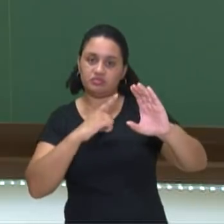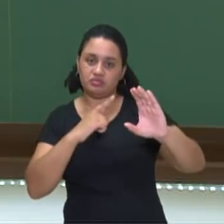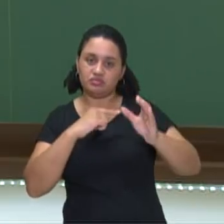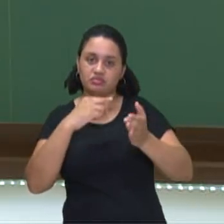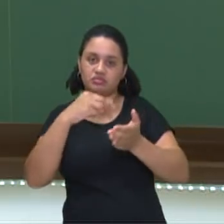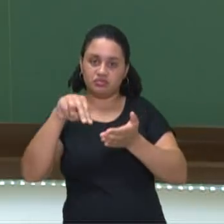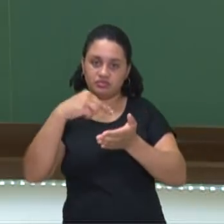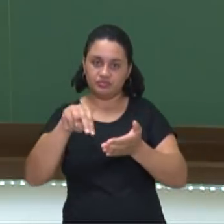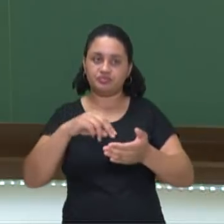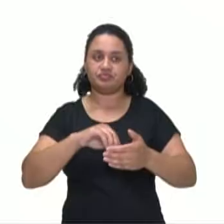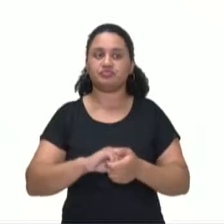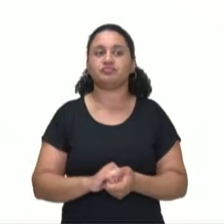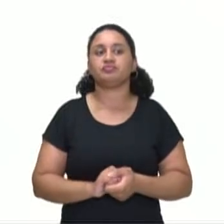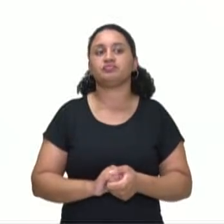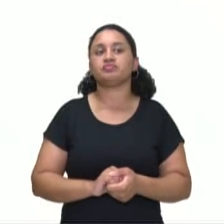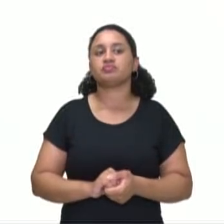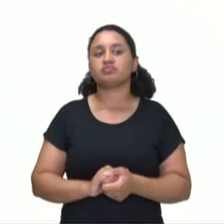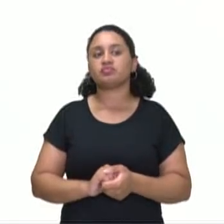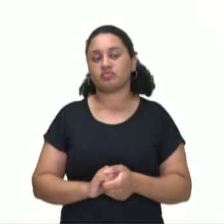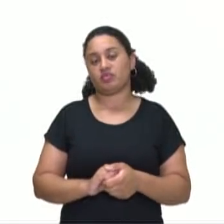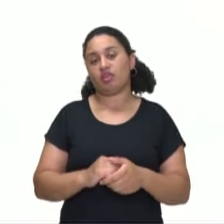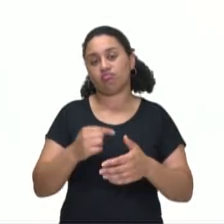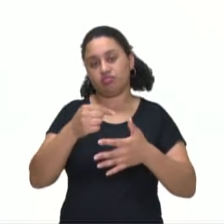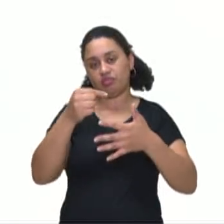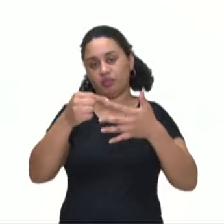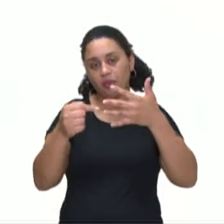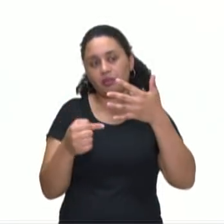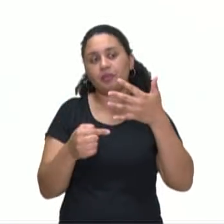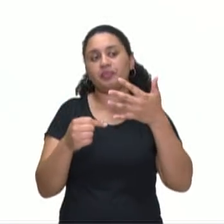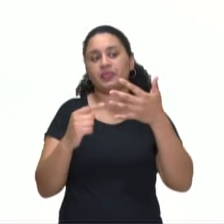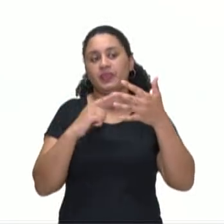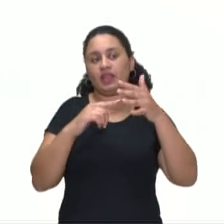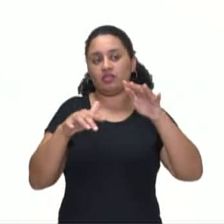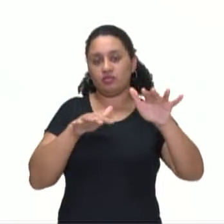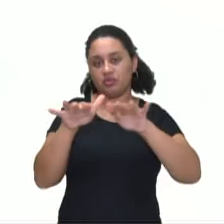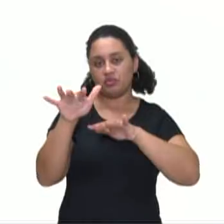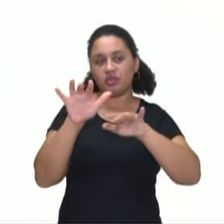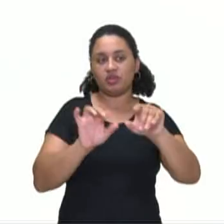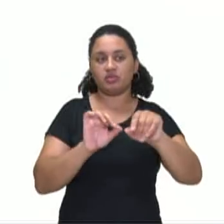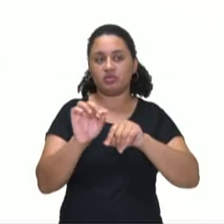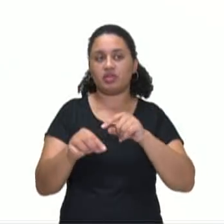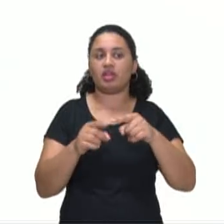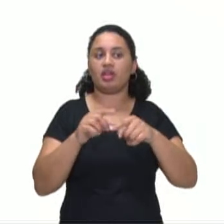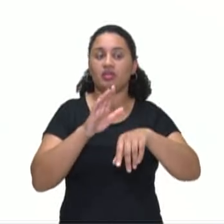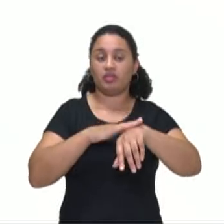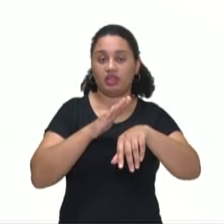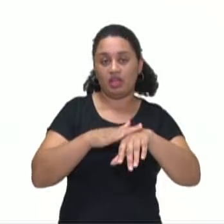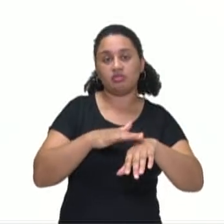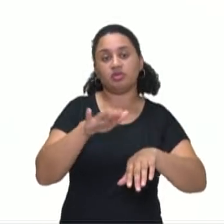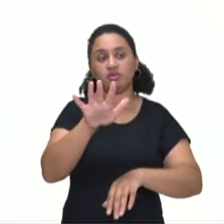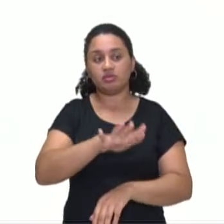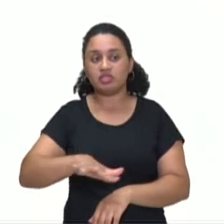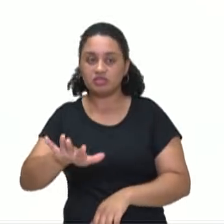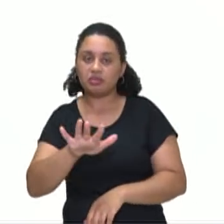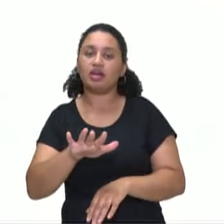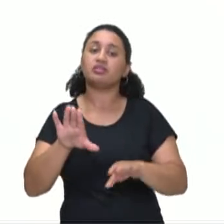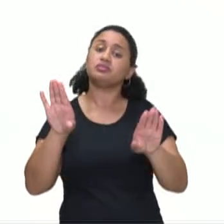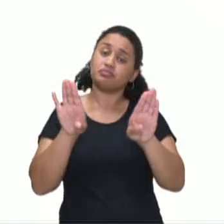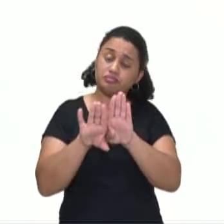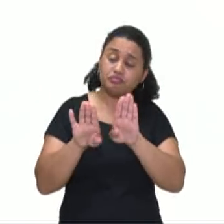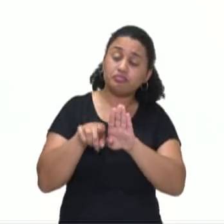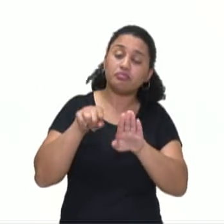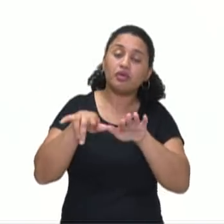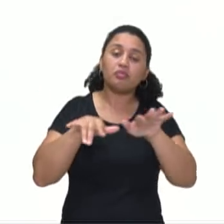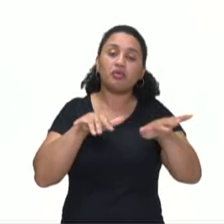das danças. Então, os elementos do movimento na dança são o tempo, o espaço e, claro, o